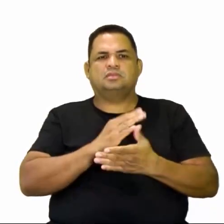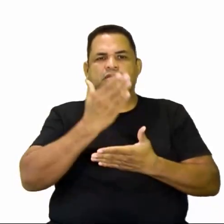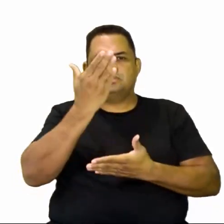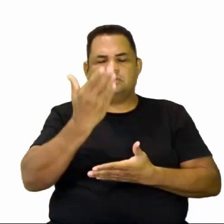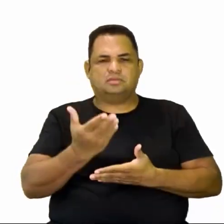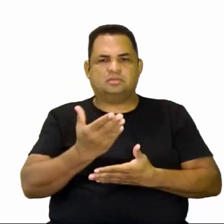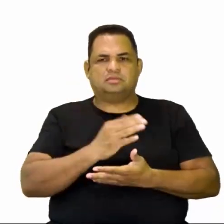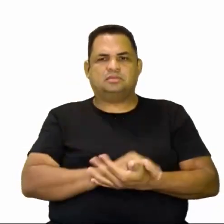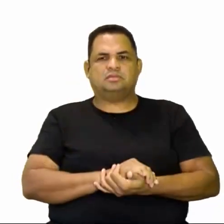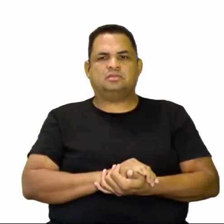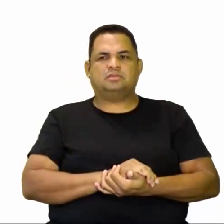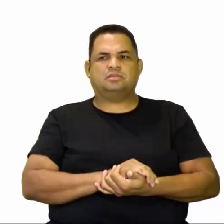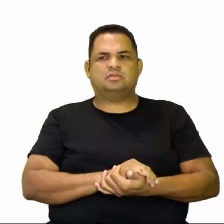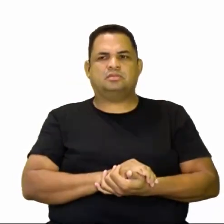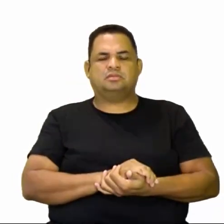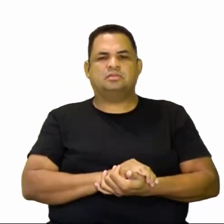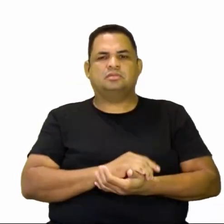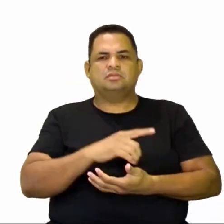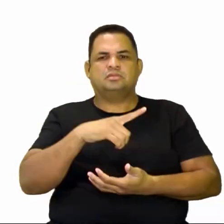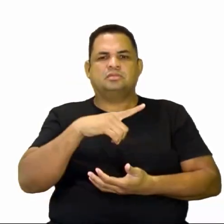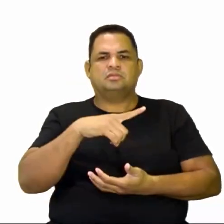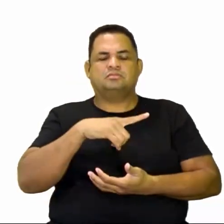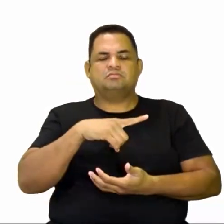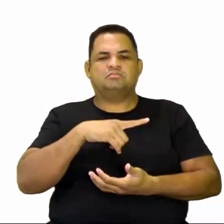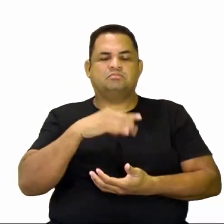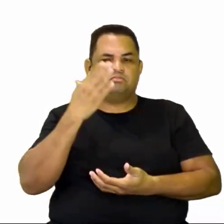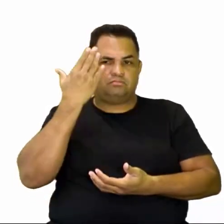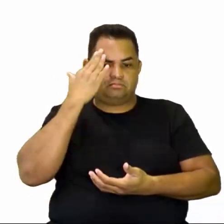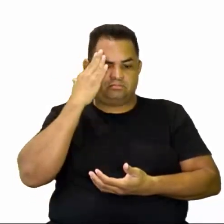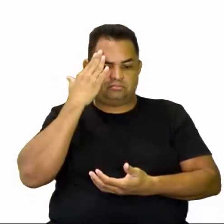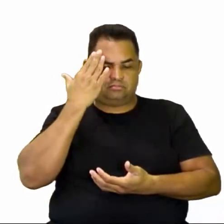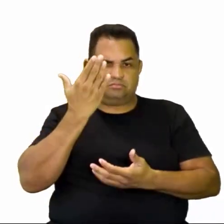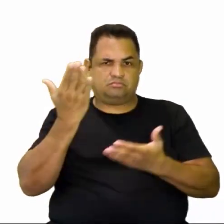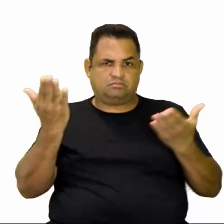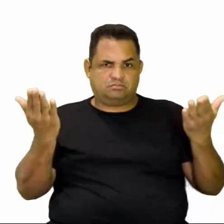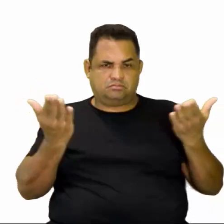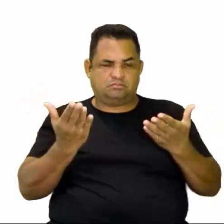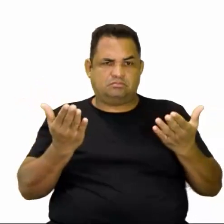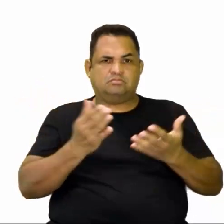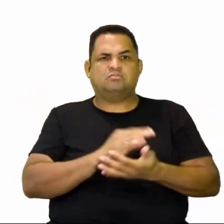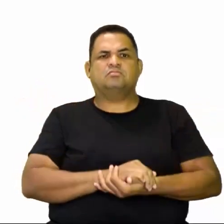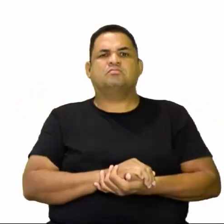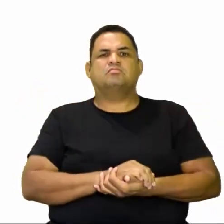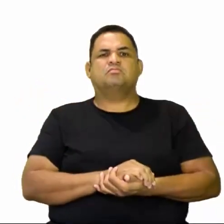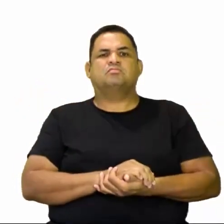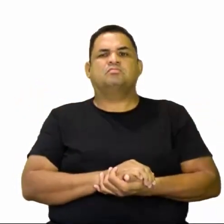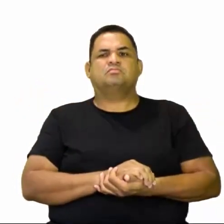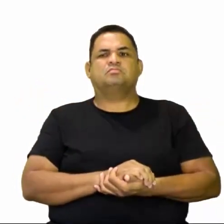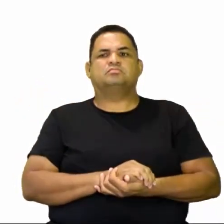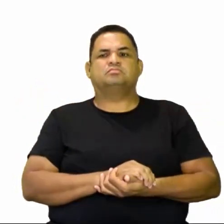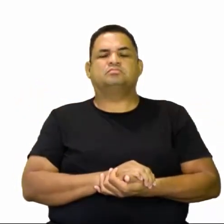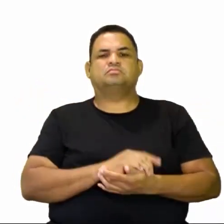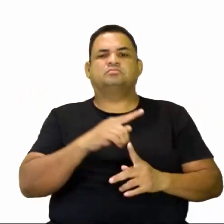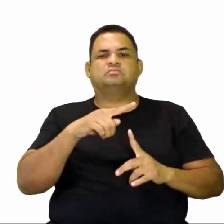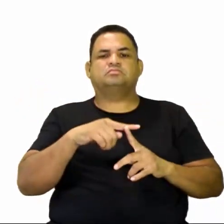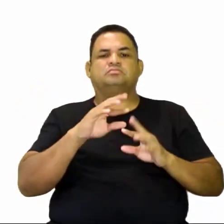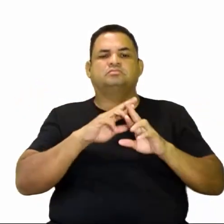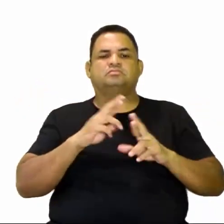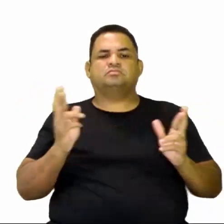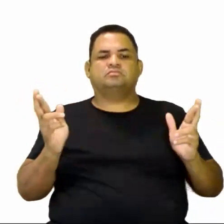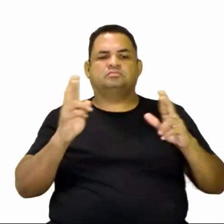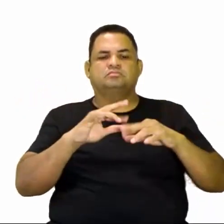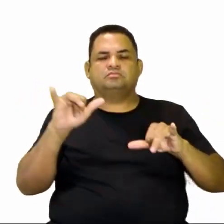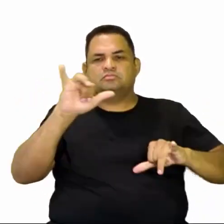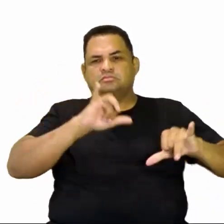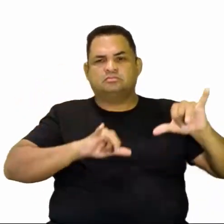assim, você tenha entendido até este momento os tipos de reações